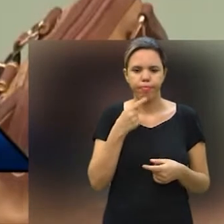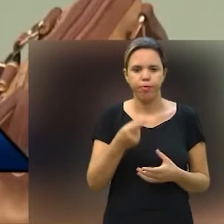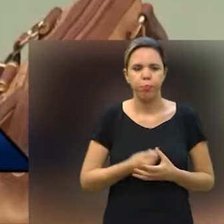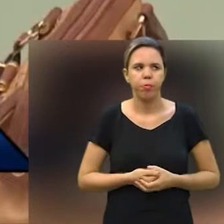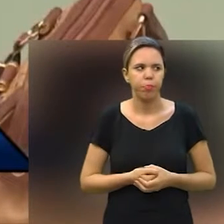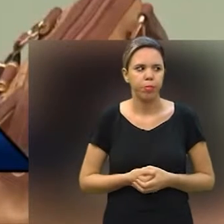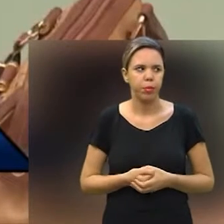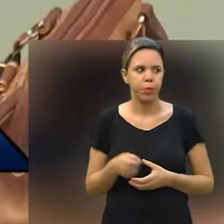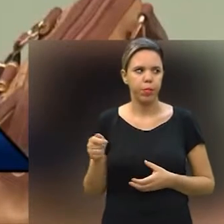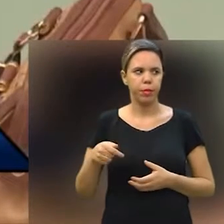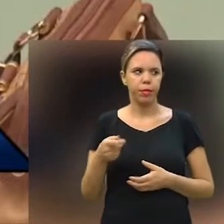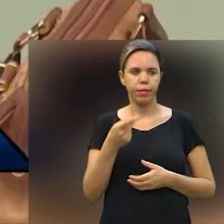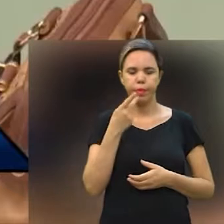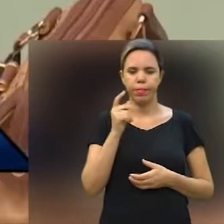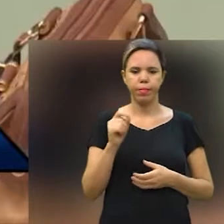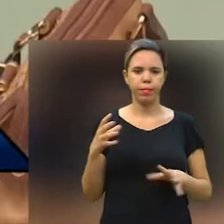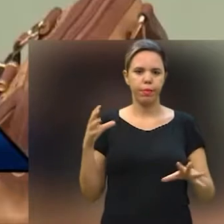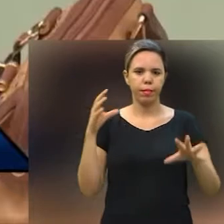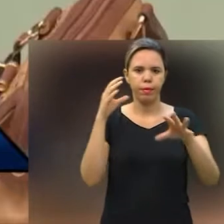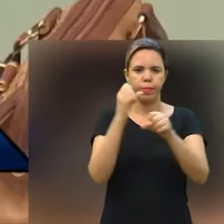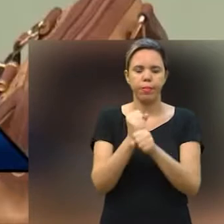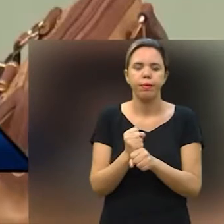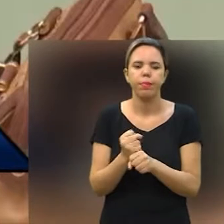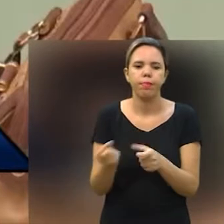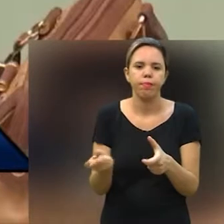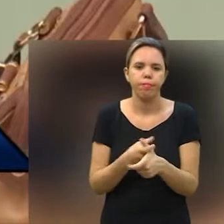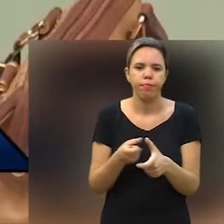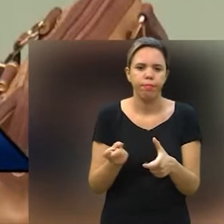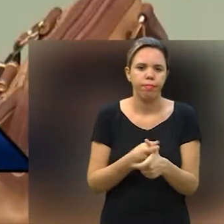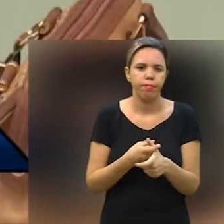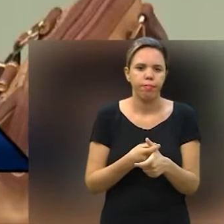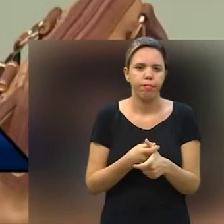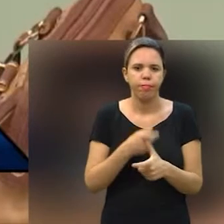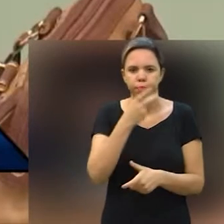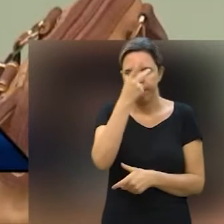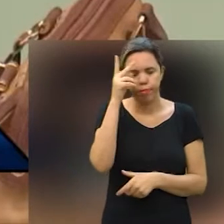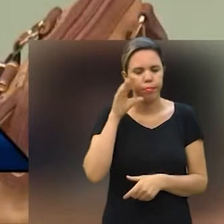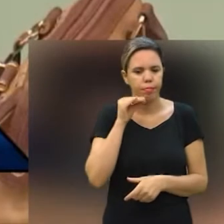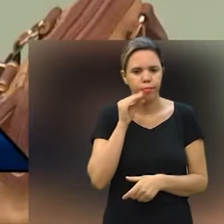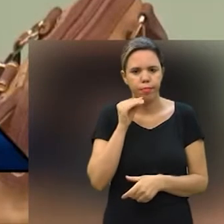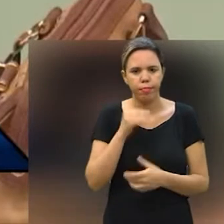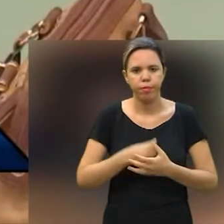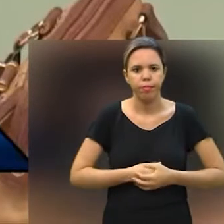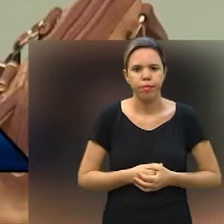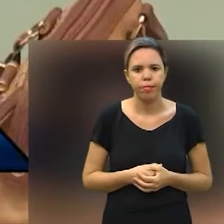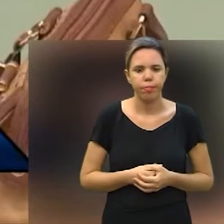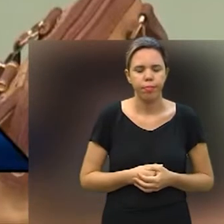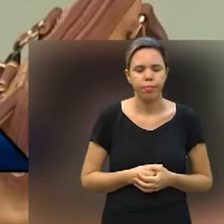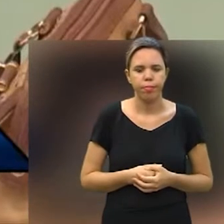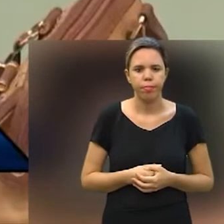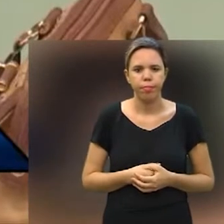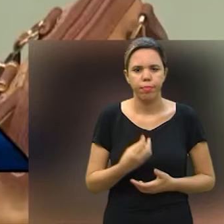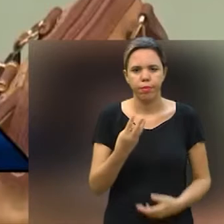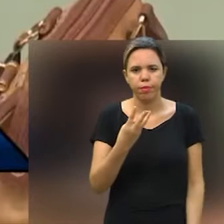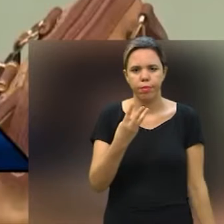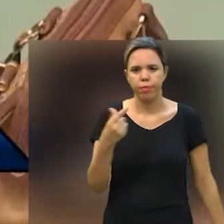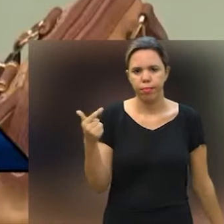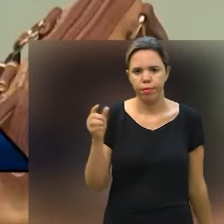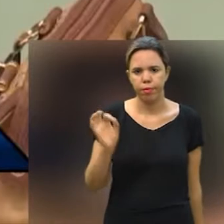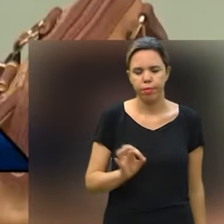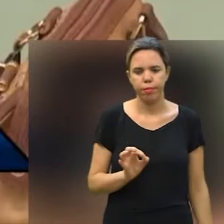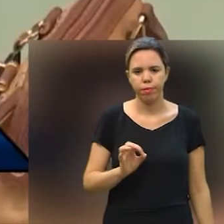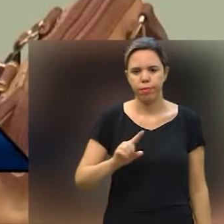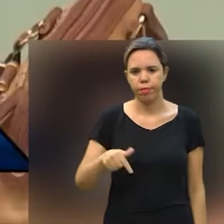com questionamentos. Aqui fala que o total de despesa com o pessoal está em torno de